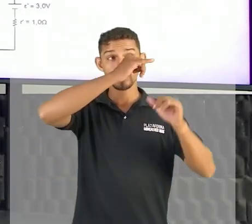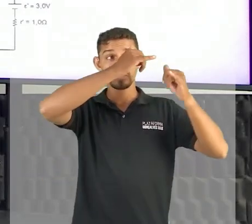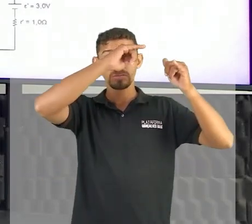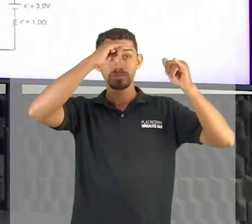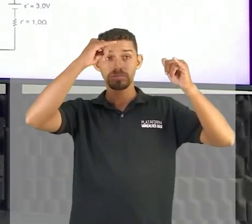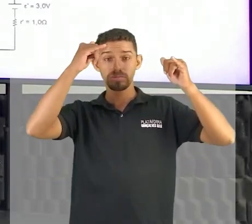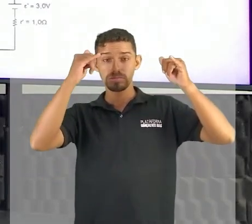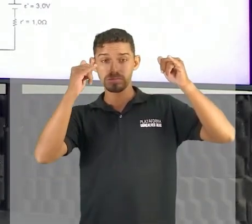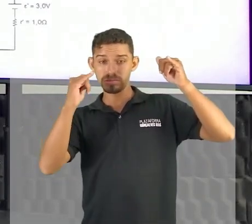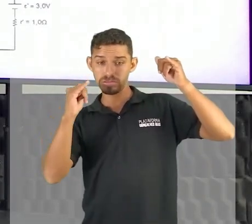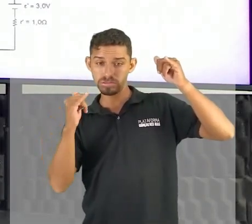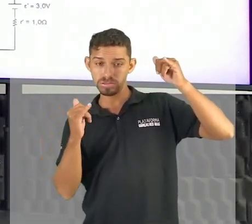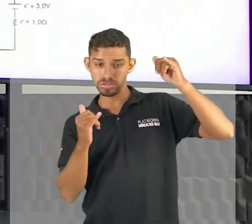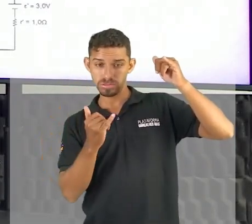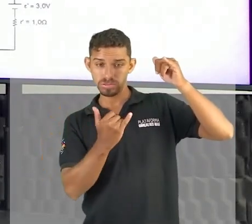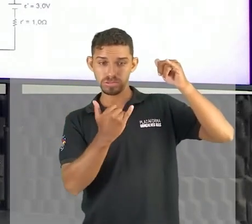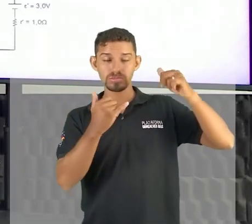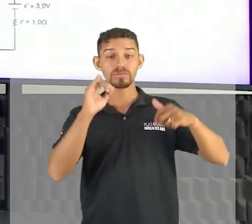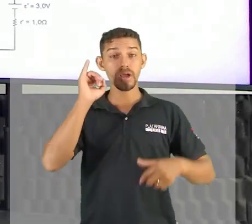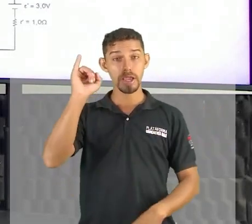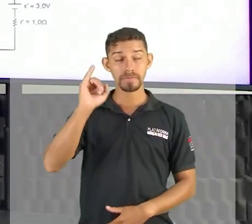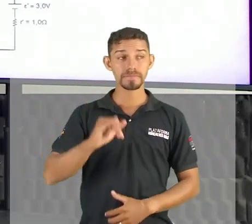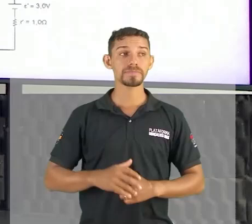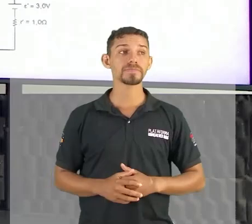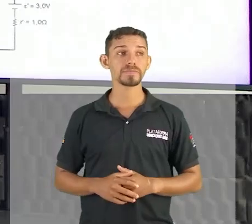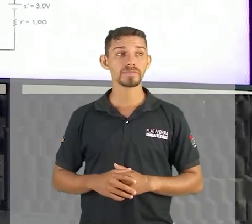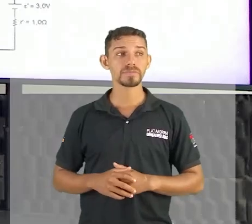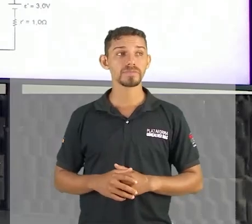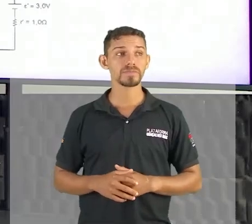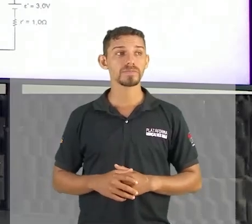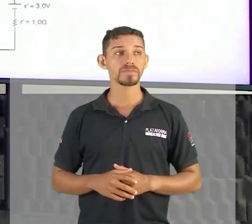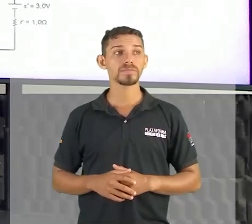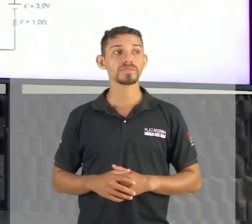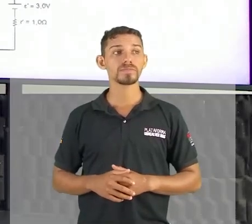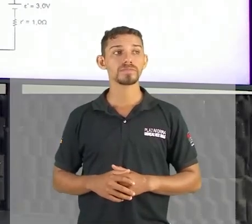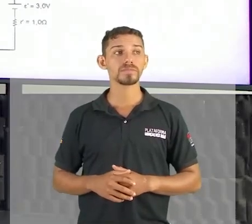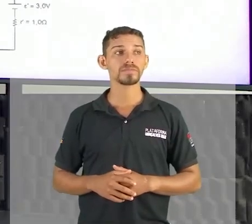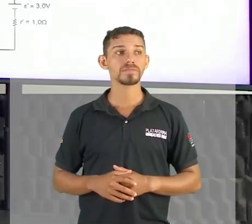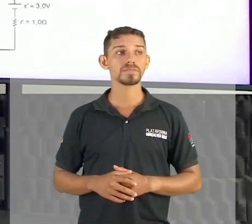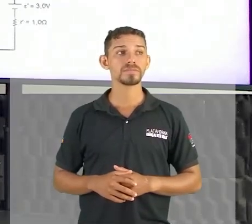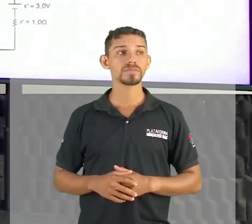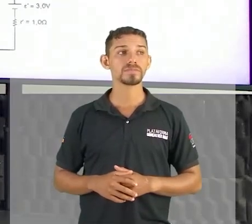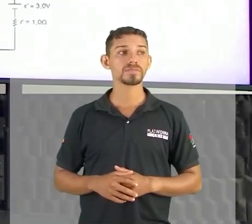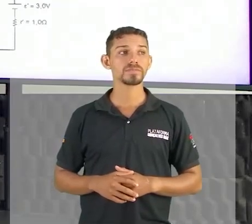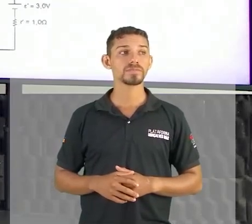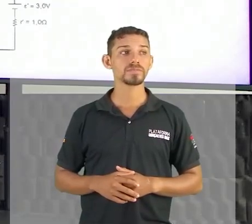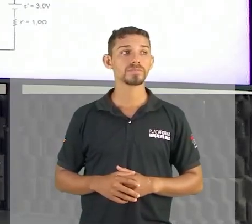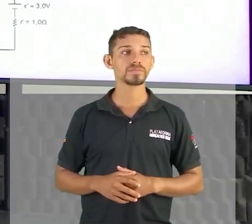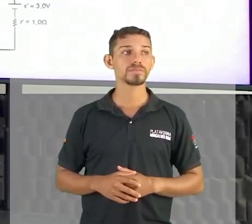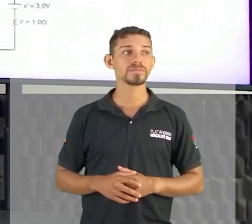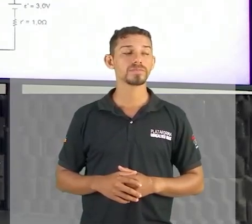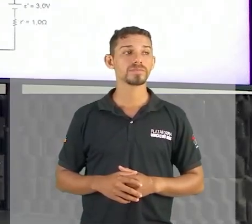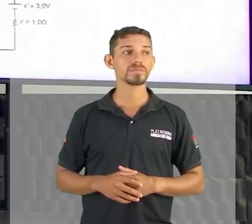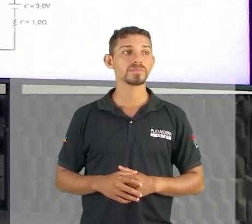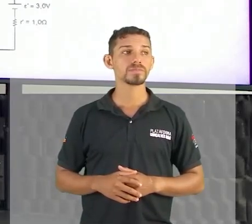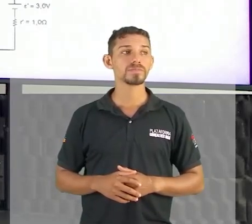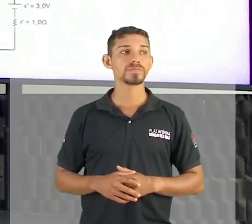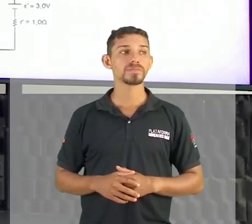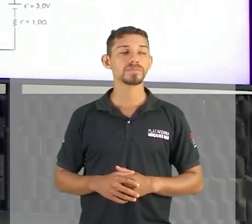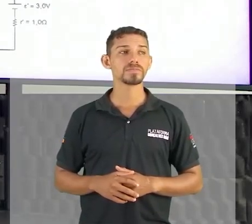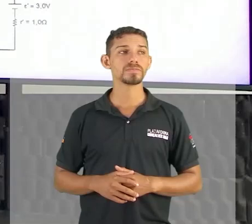aqui assim ó I Então aqui a gente completa ela ó aqui ela vai vir aqui aqui ela vai